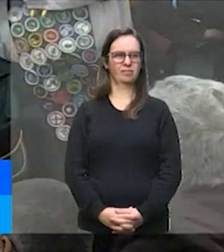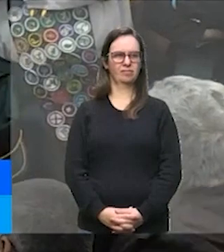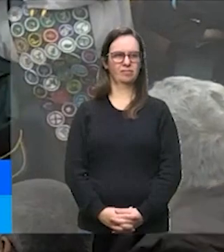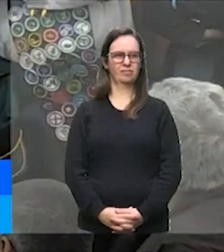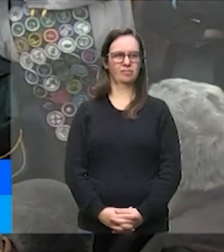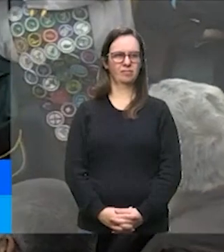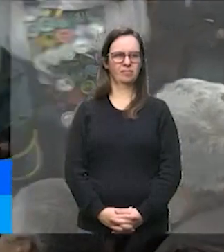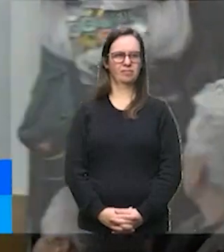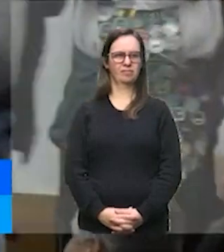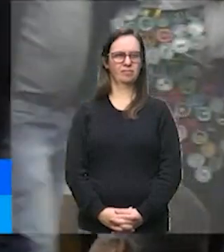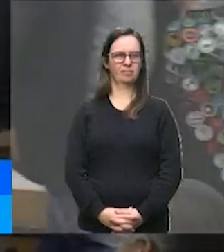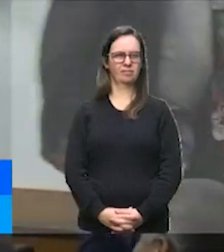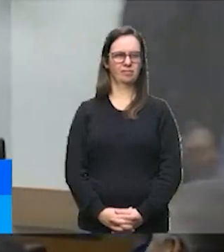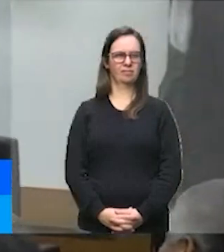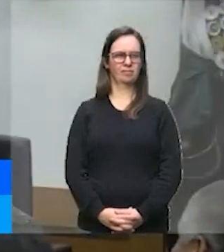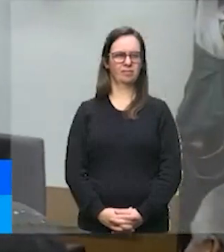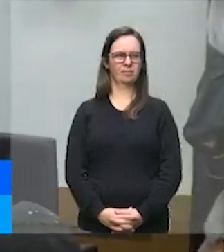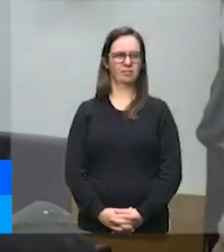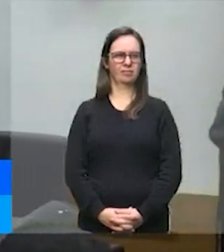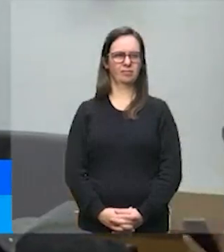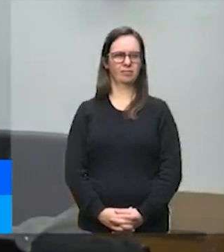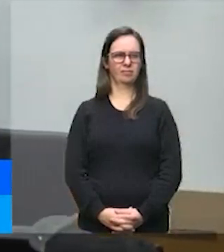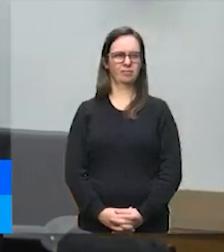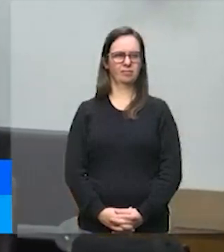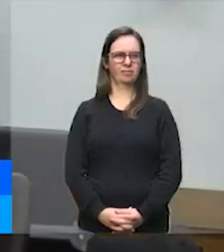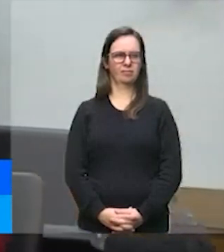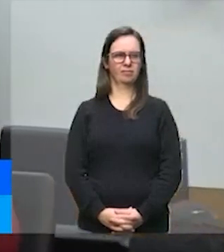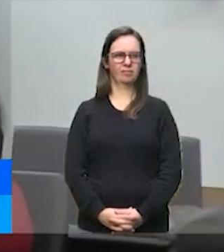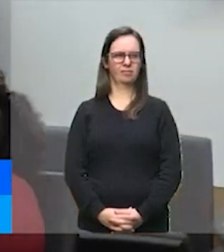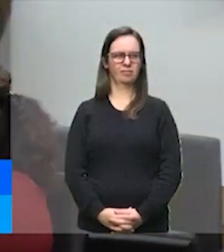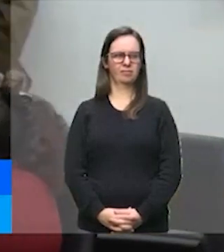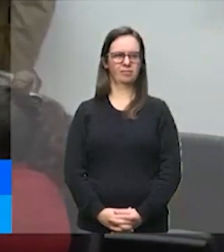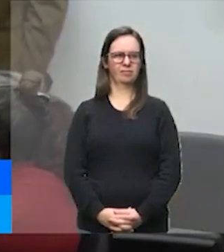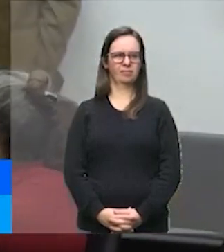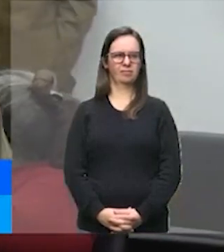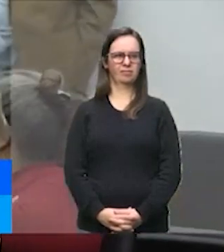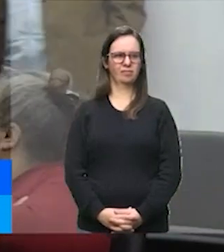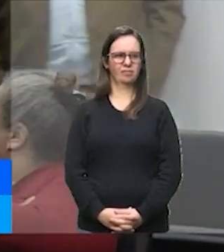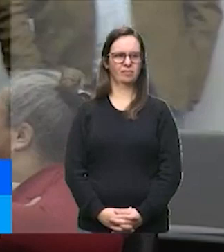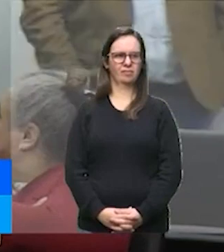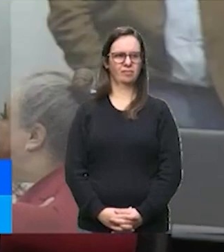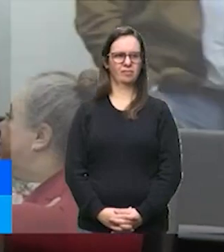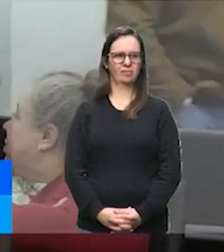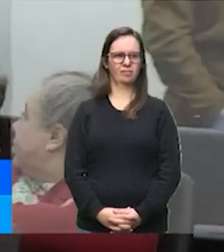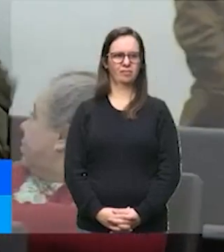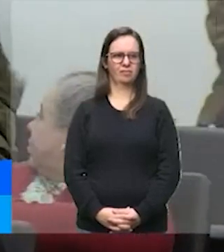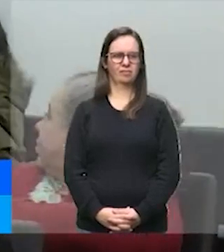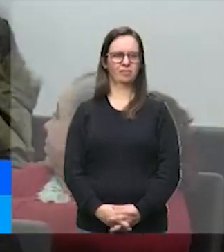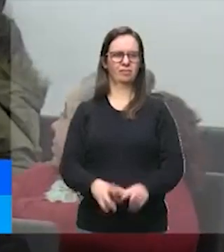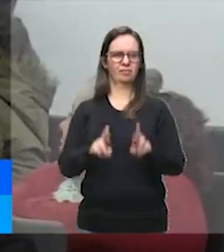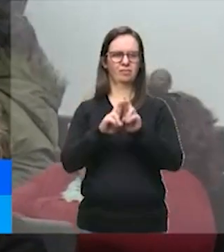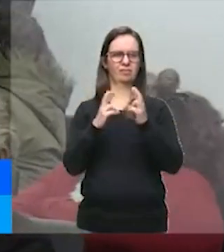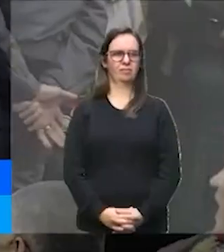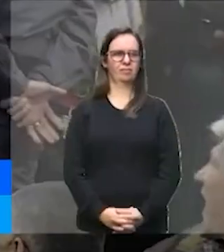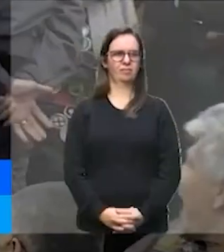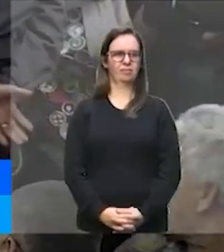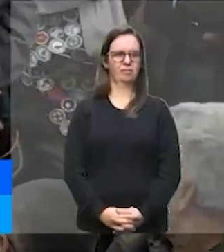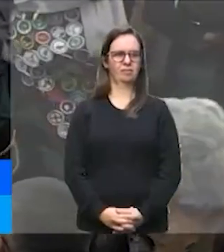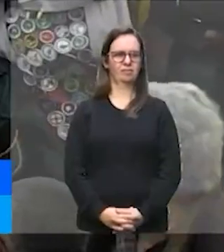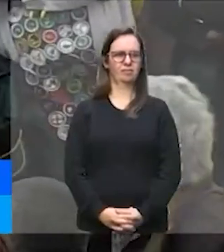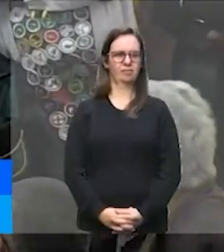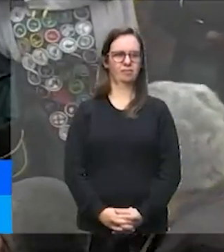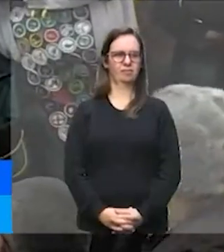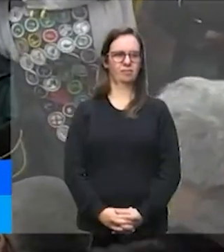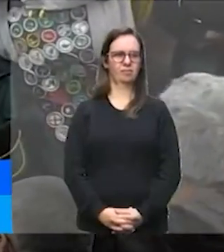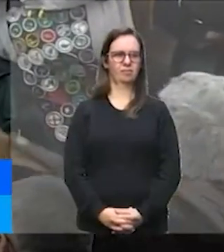a fala do vereador Ramão Fernando sirka se dirigiu ao plenário a atitude incomodou alguns presentes